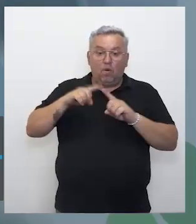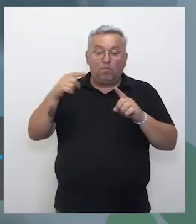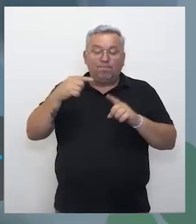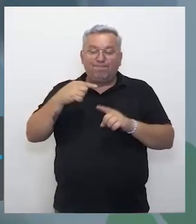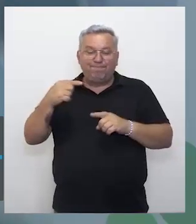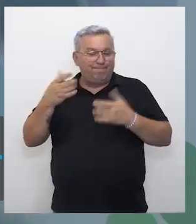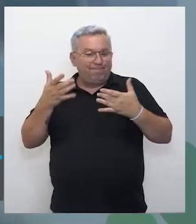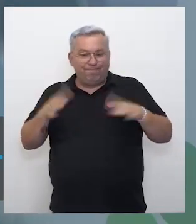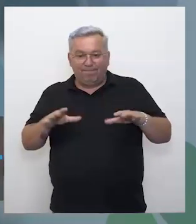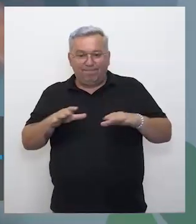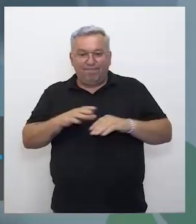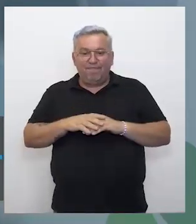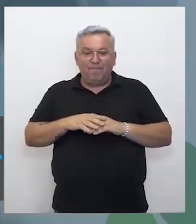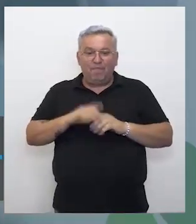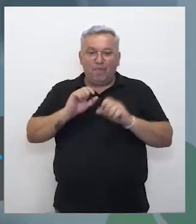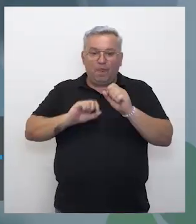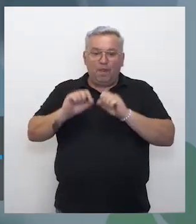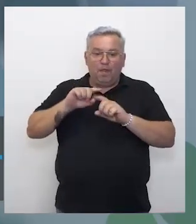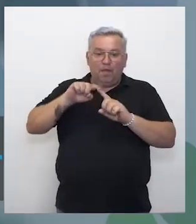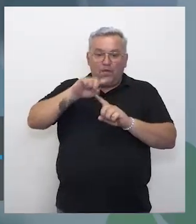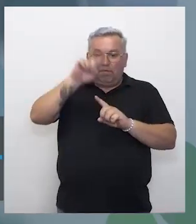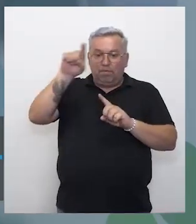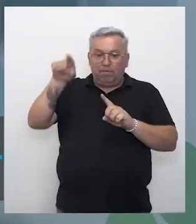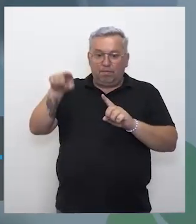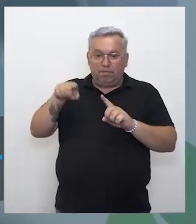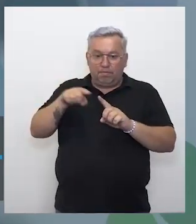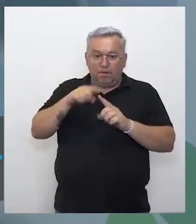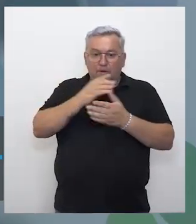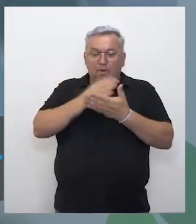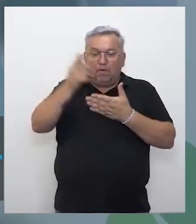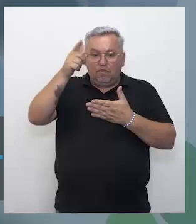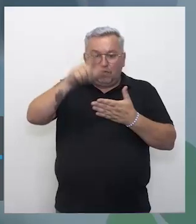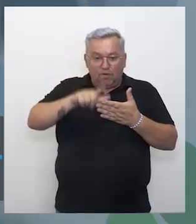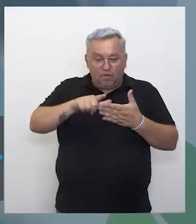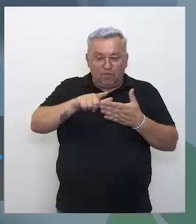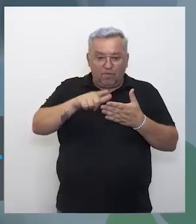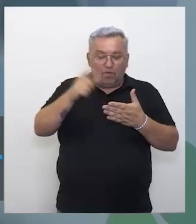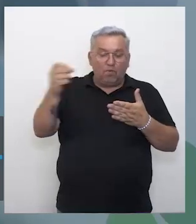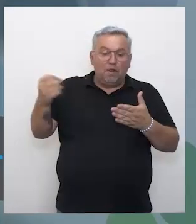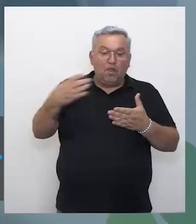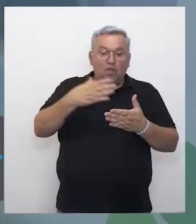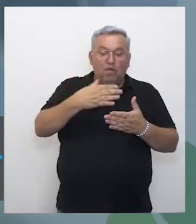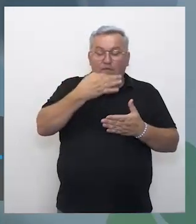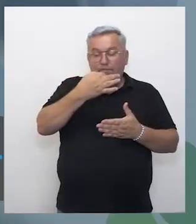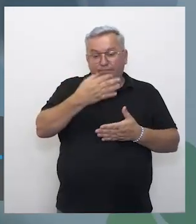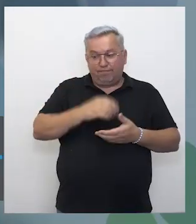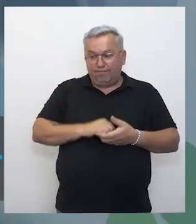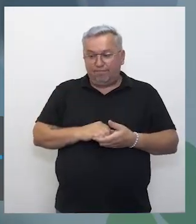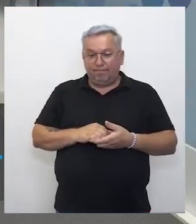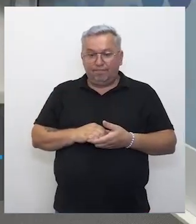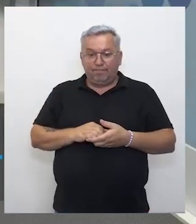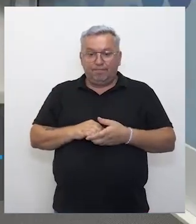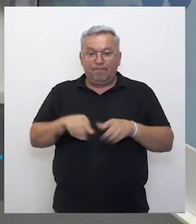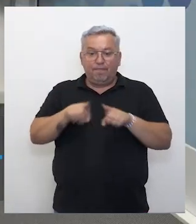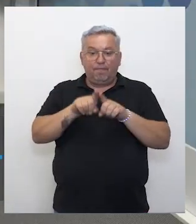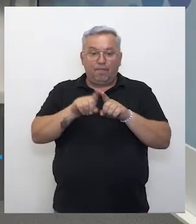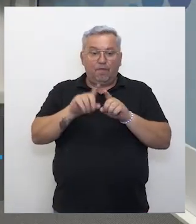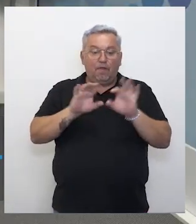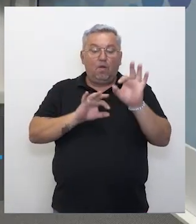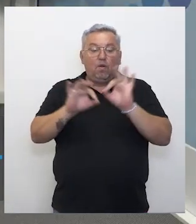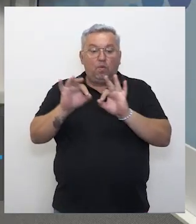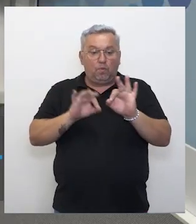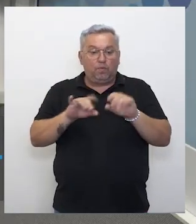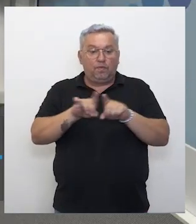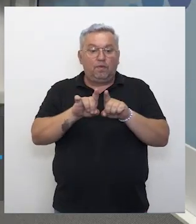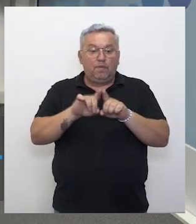negado. Se for negado, o ciclo de investigação começa novamente com uma nova hipótese. Exato, e ele é um processo organizado,